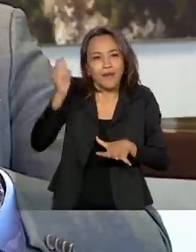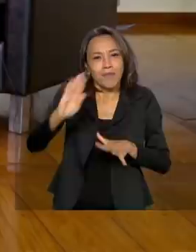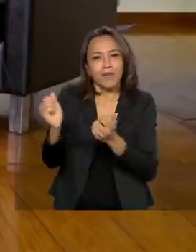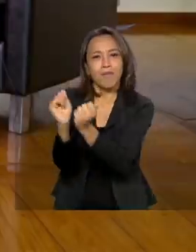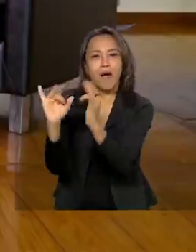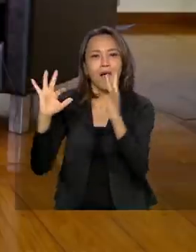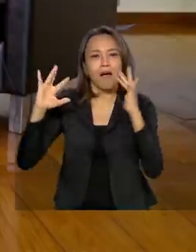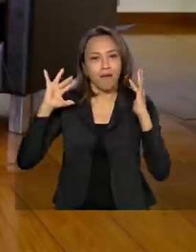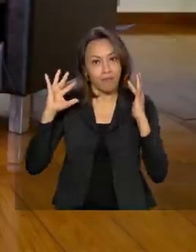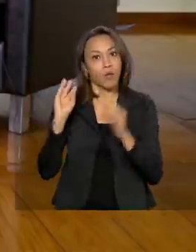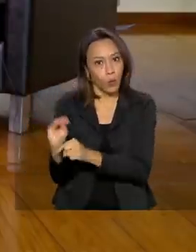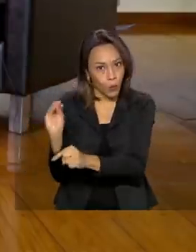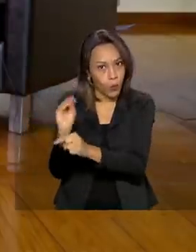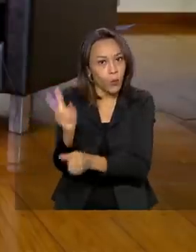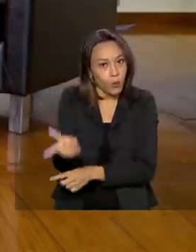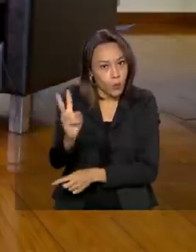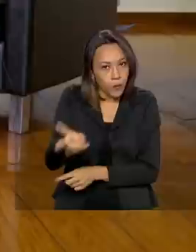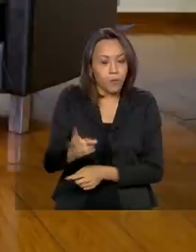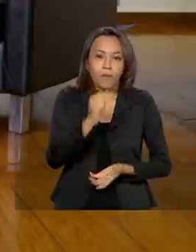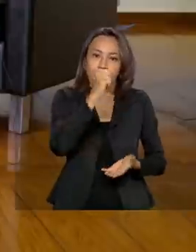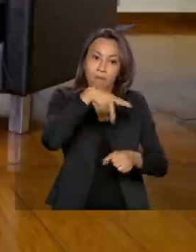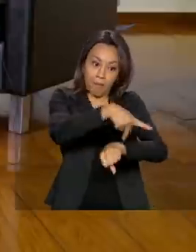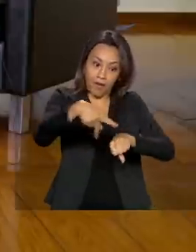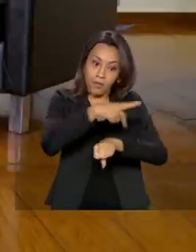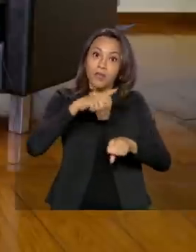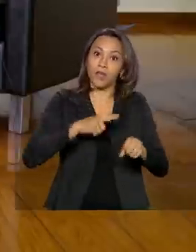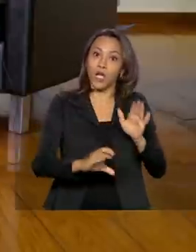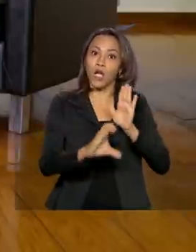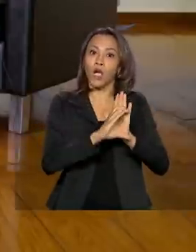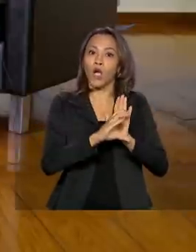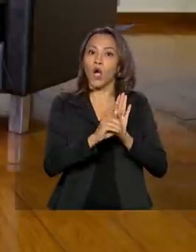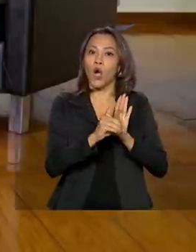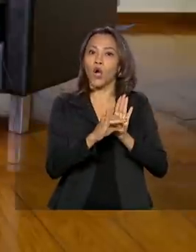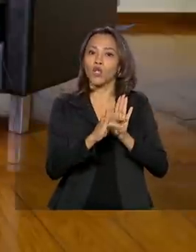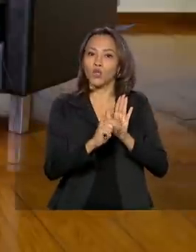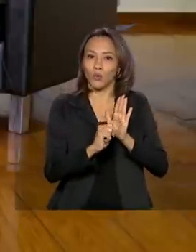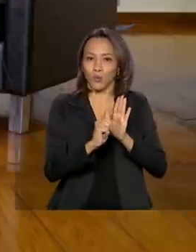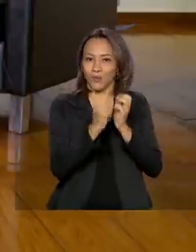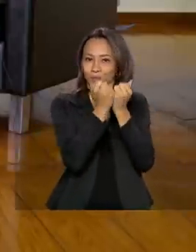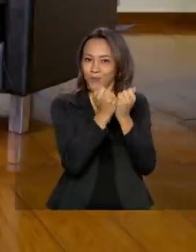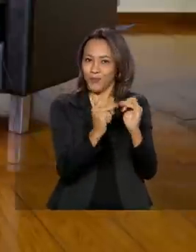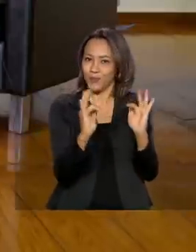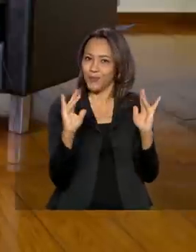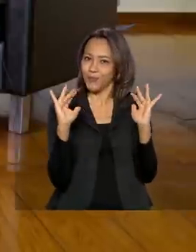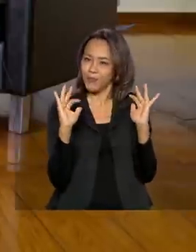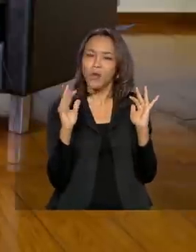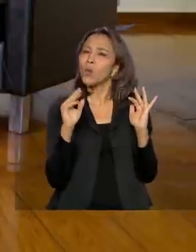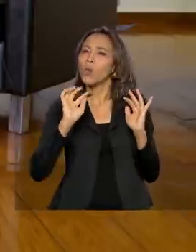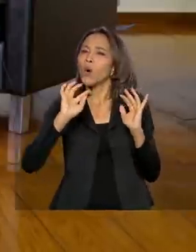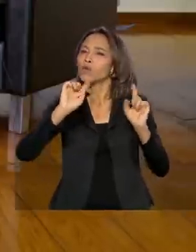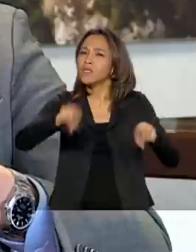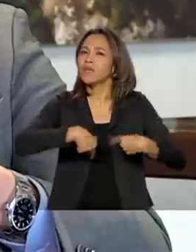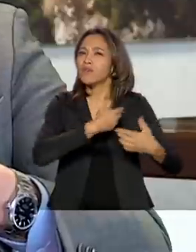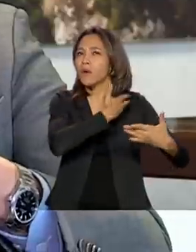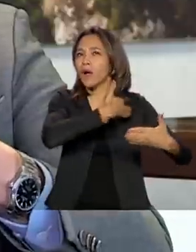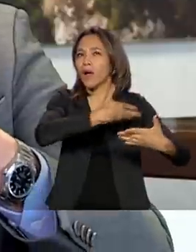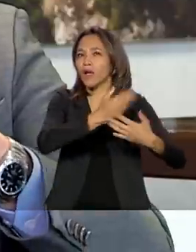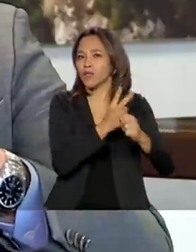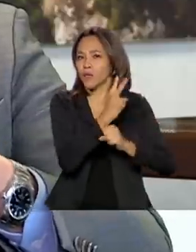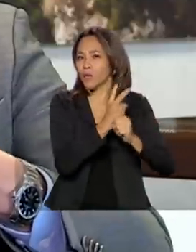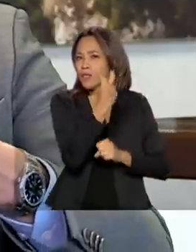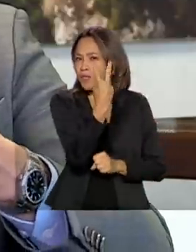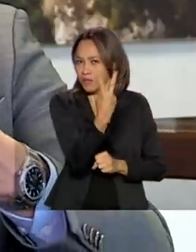falando, preservada. Um país que tem código florestal. Então, qual foi o nosso desafio ao longo desses dois anos que se passaram?